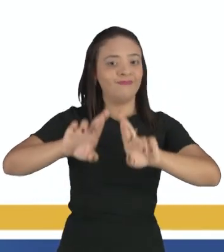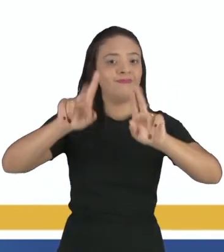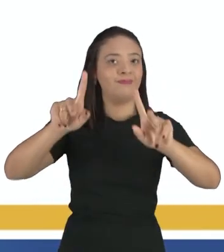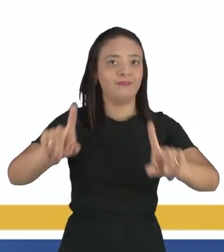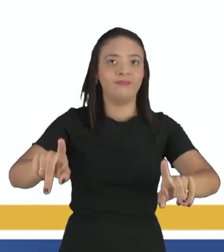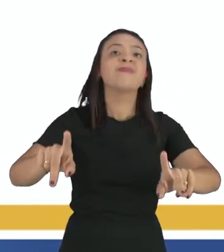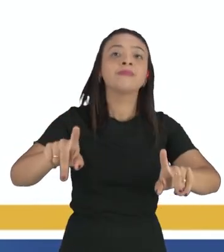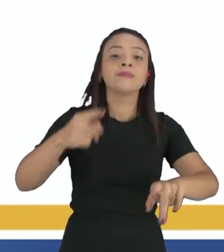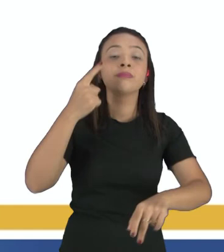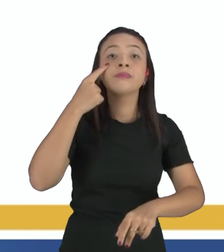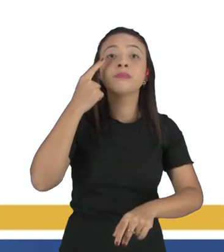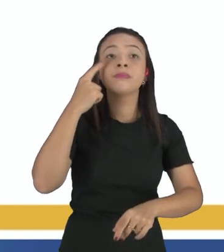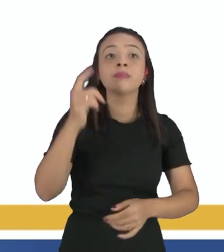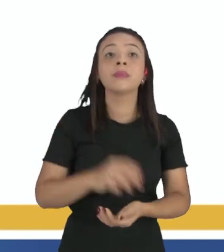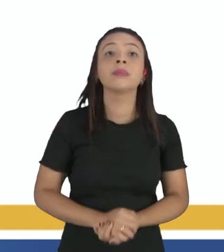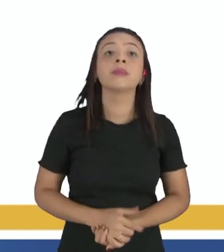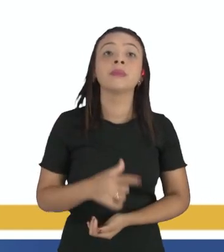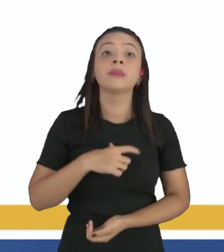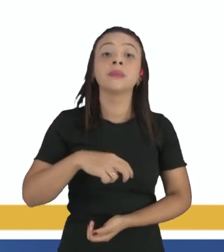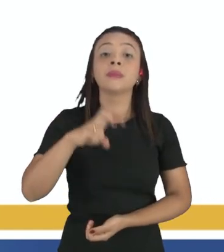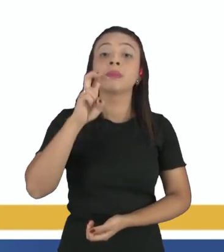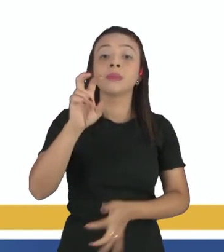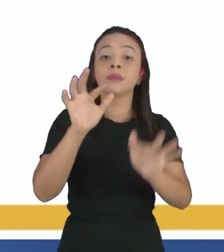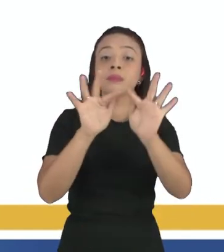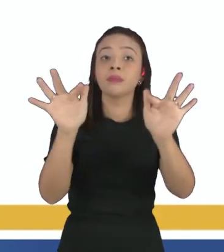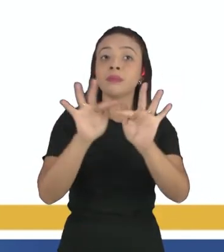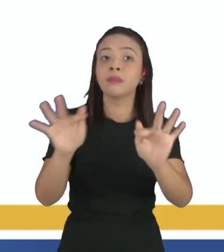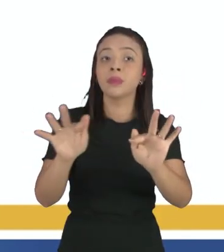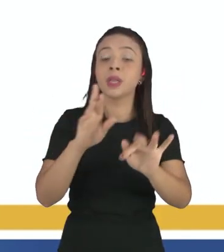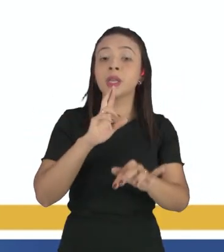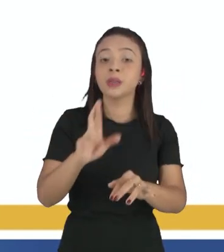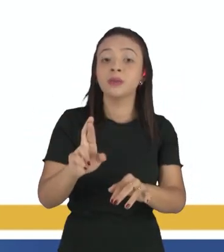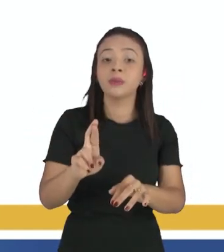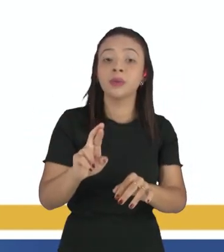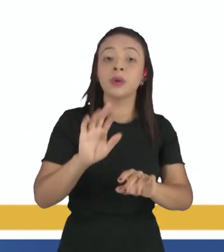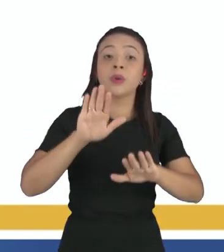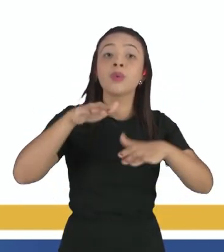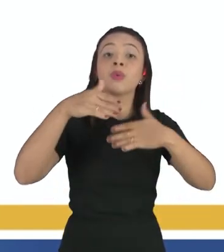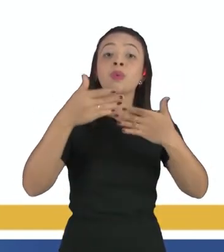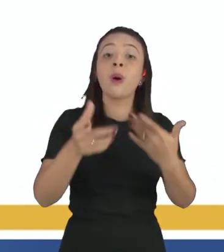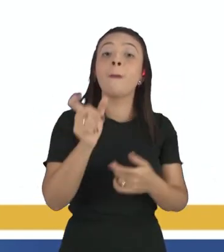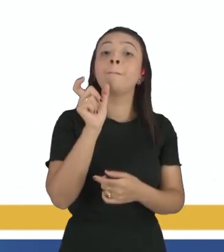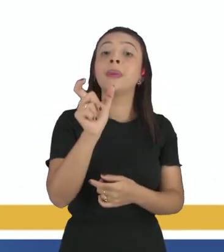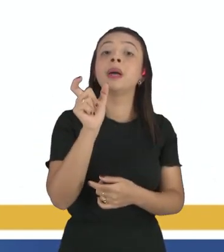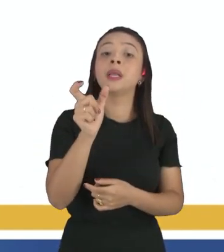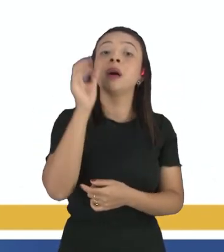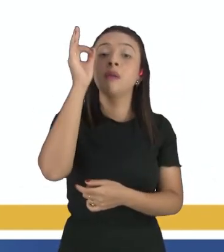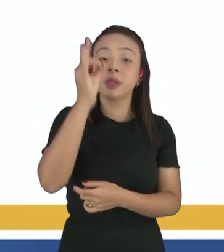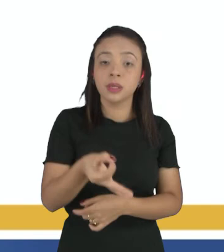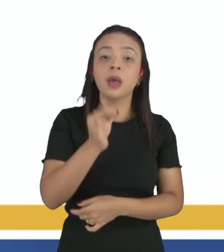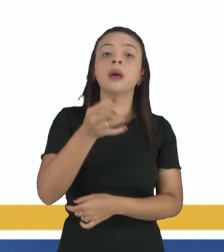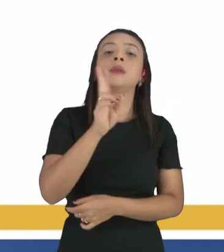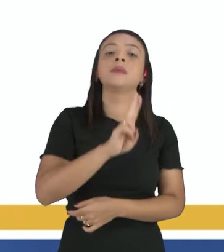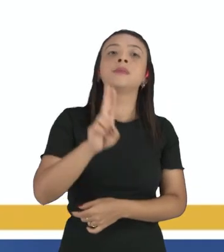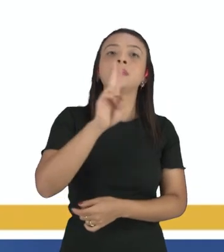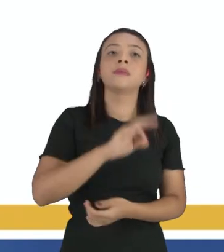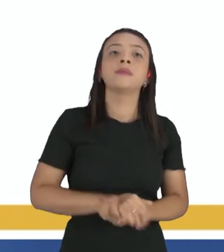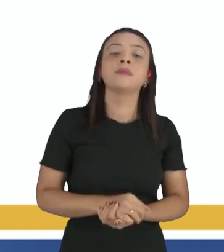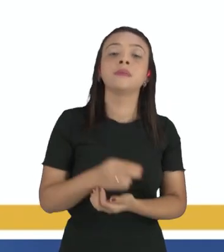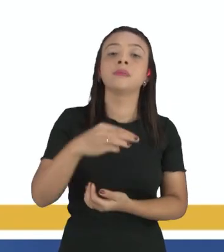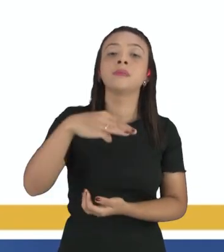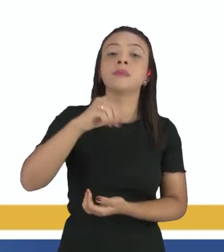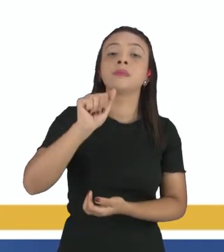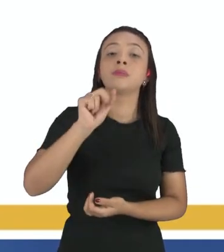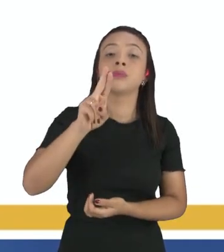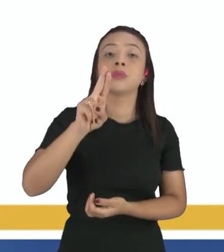diferentes. Analise essas 5 frases e me responda qual delas a palavra está sendo usada de maneira correta. Mal com U